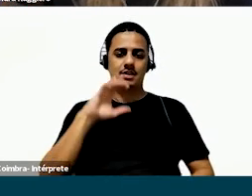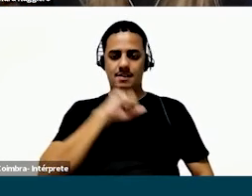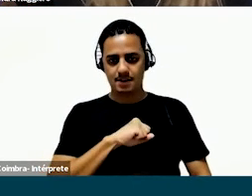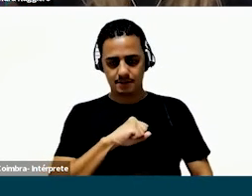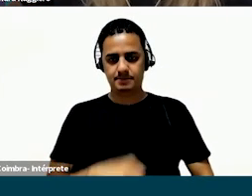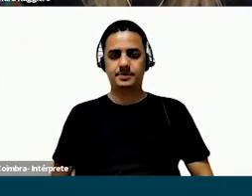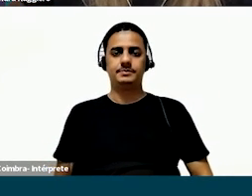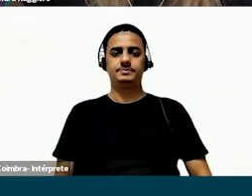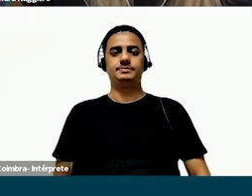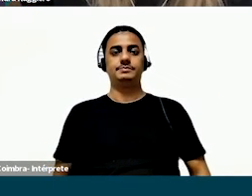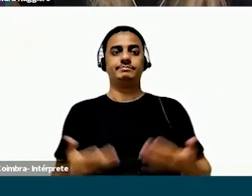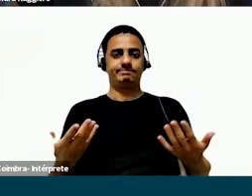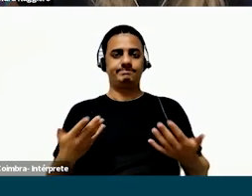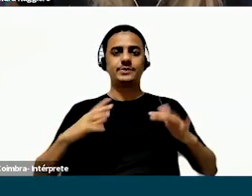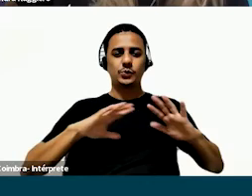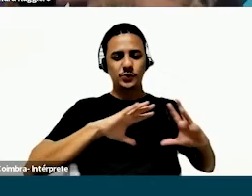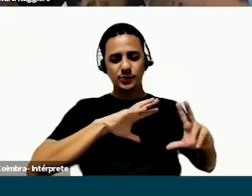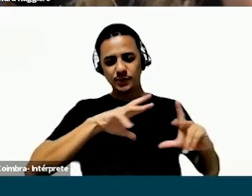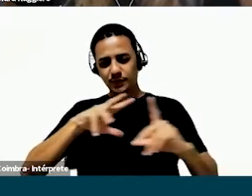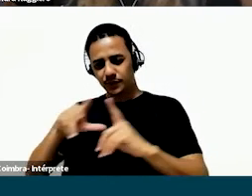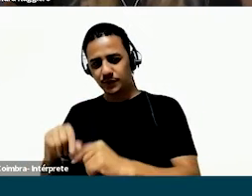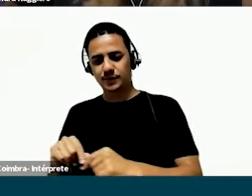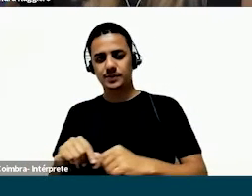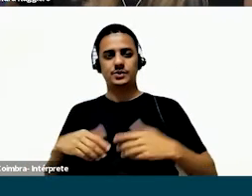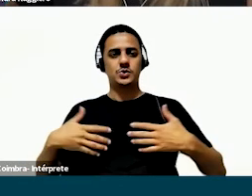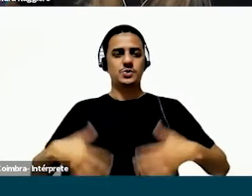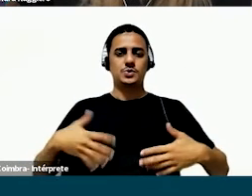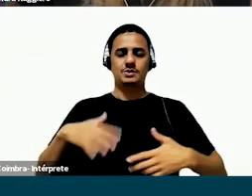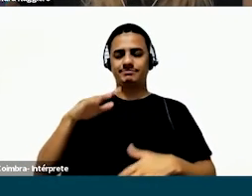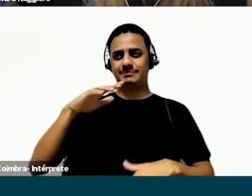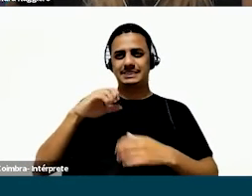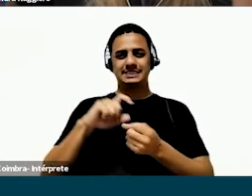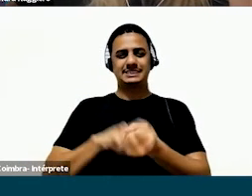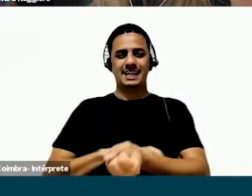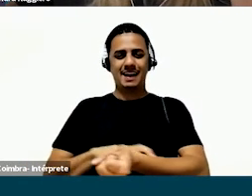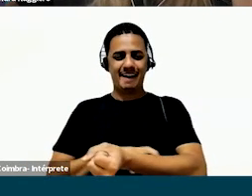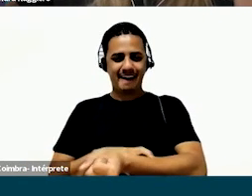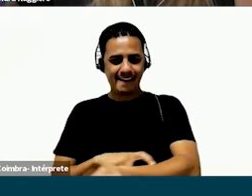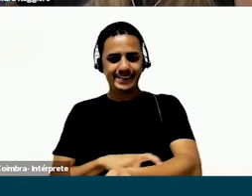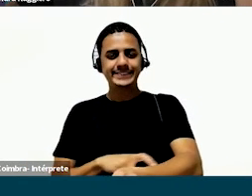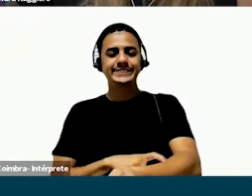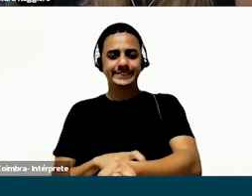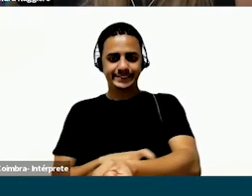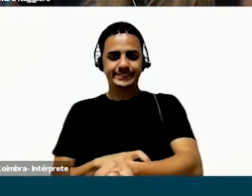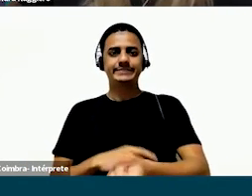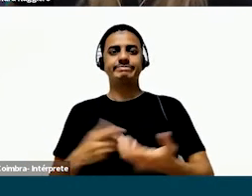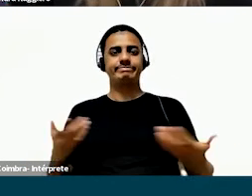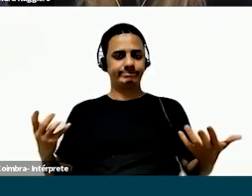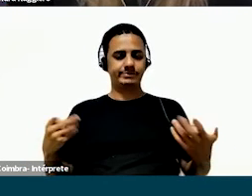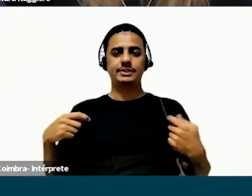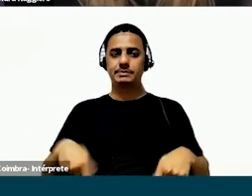ação. Percebam aqui que, diante de tudo isso, nesse ambiente estressante,